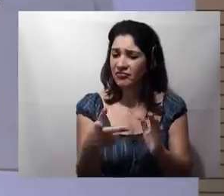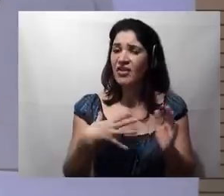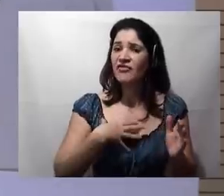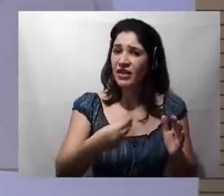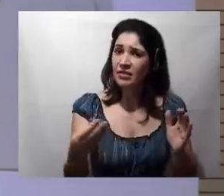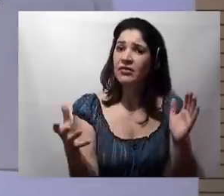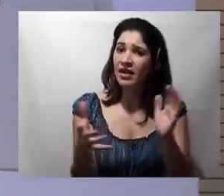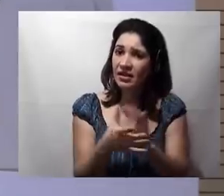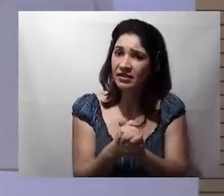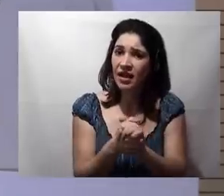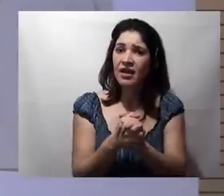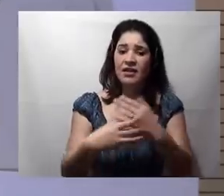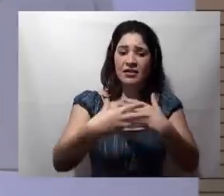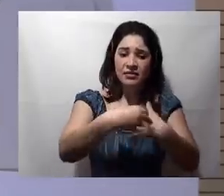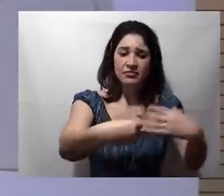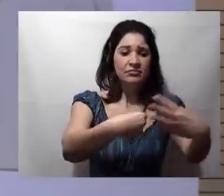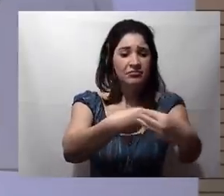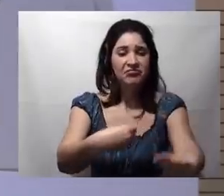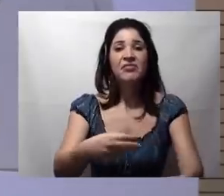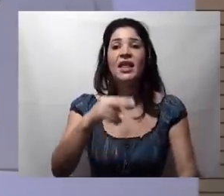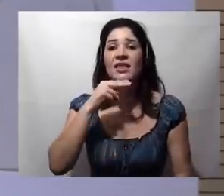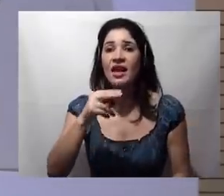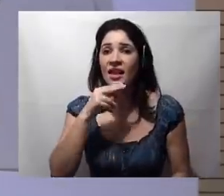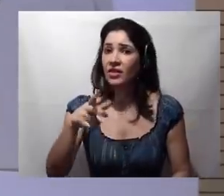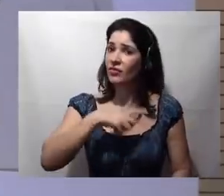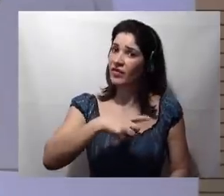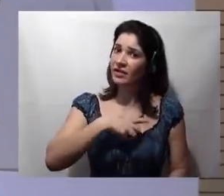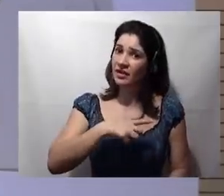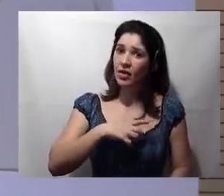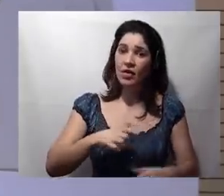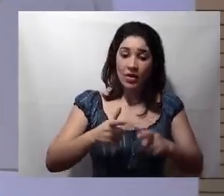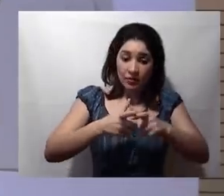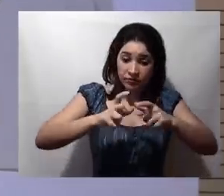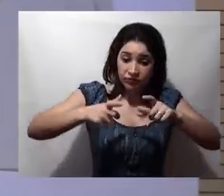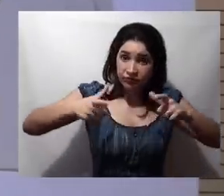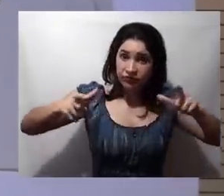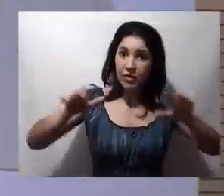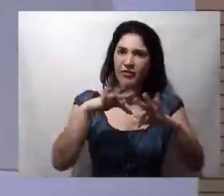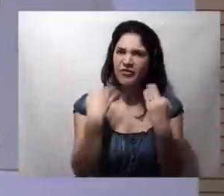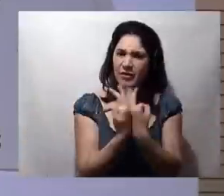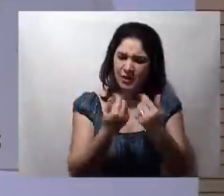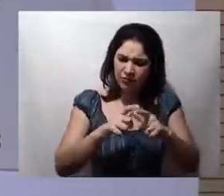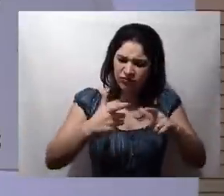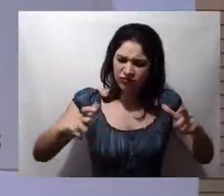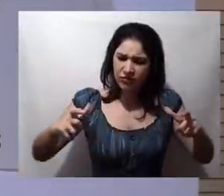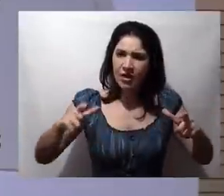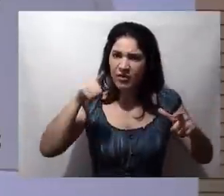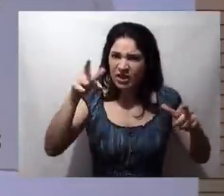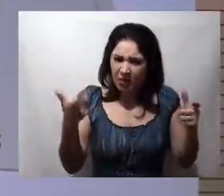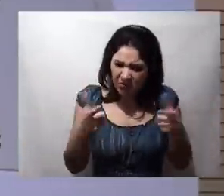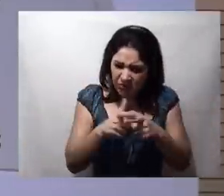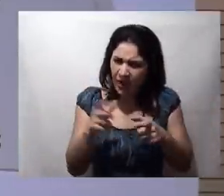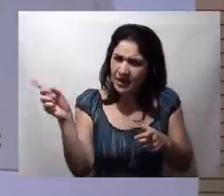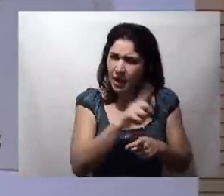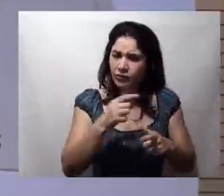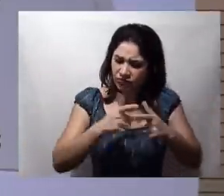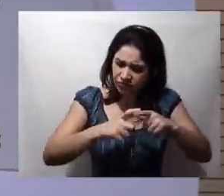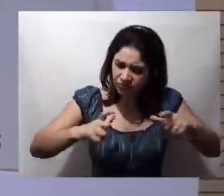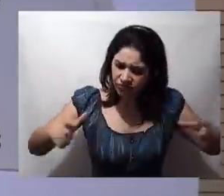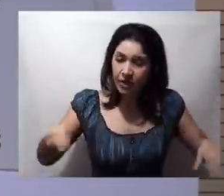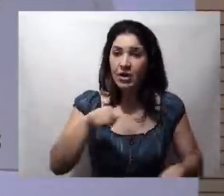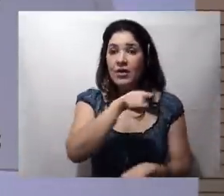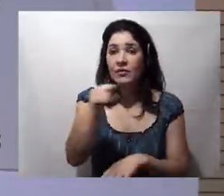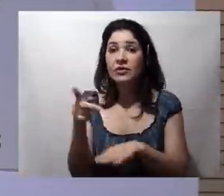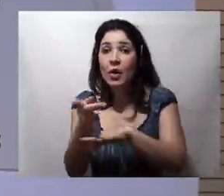casamento para que tem um filhos e filhas aumentam em número e não diminui na babilônia